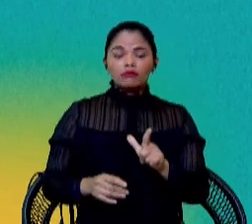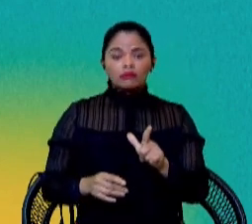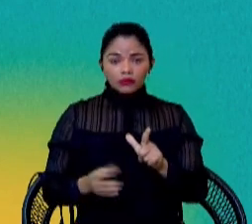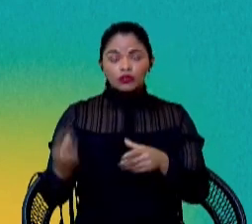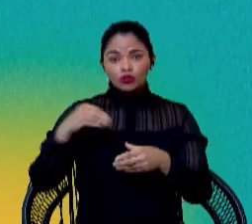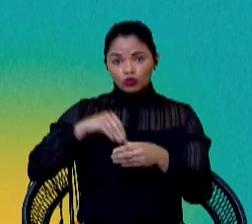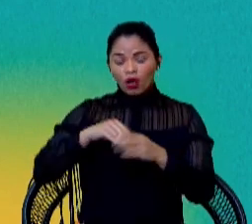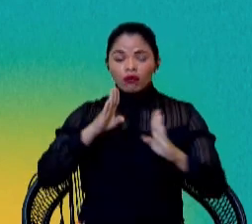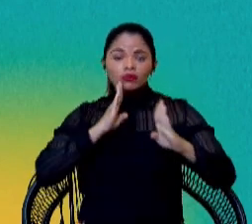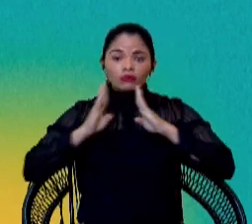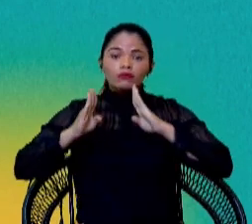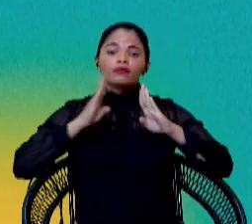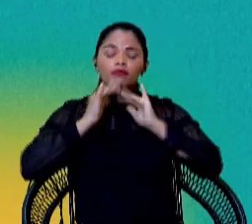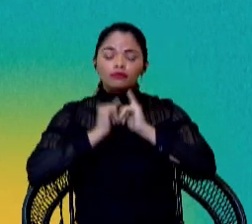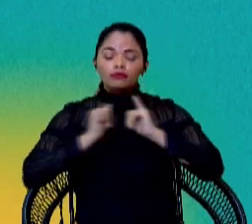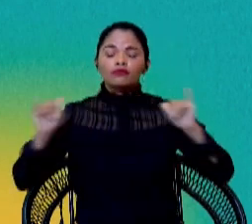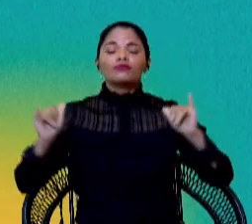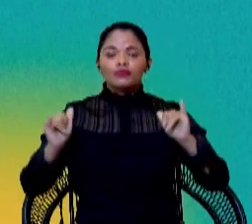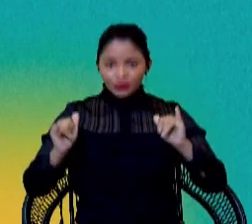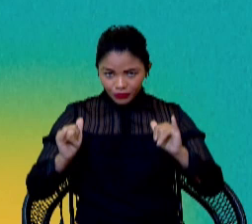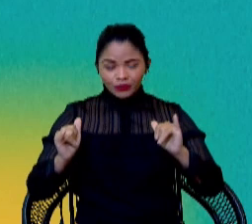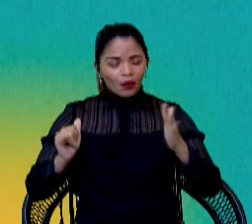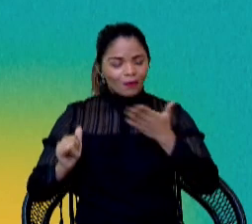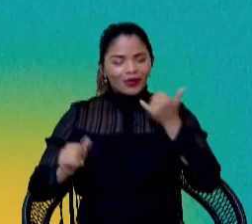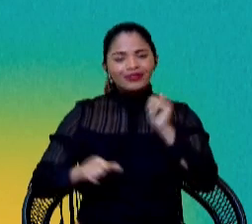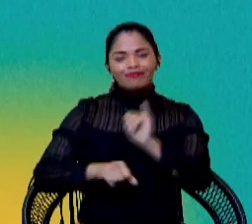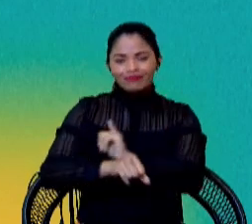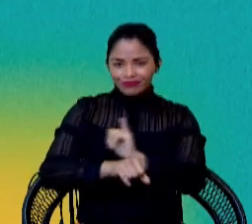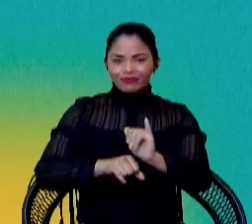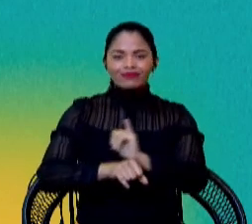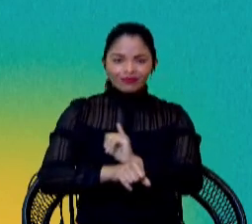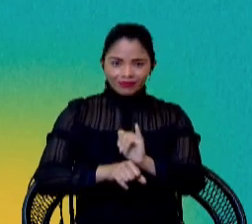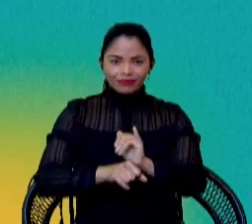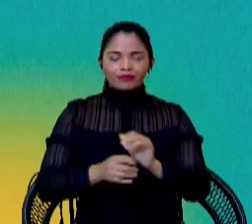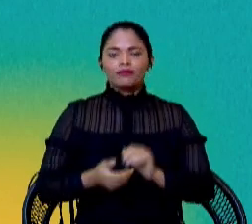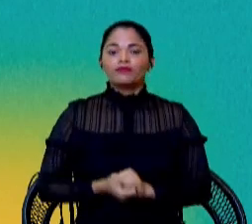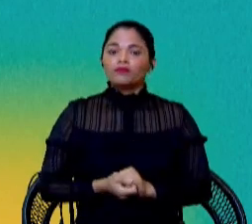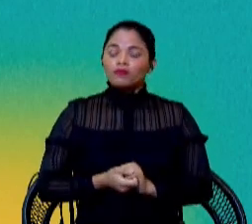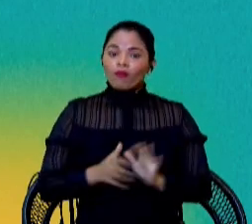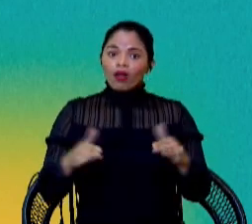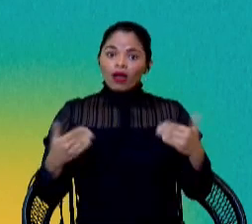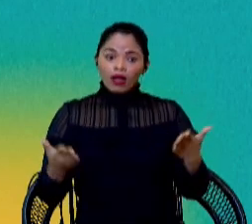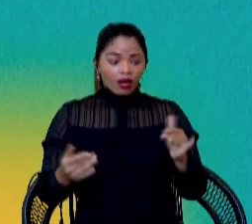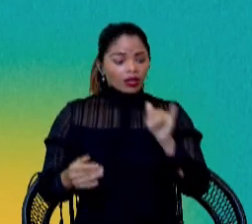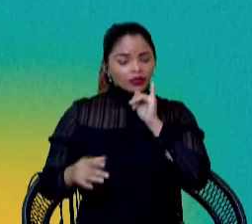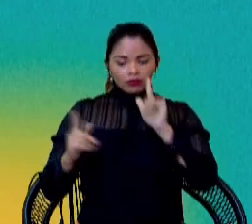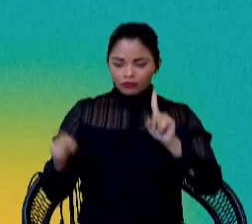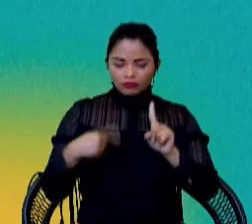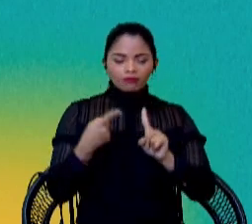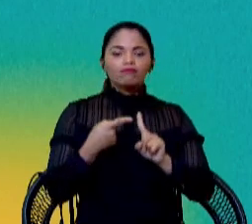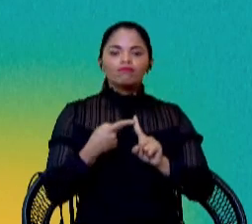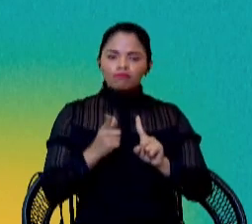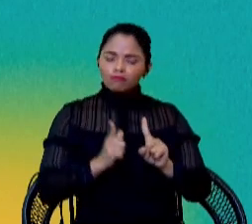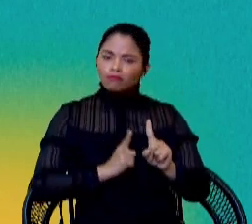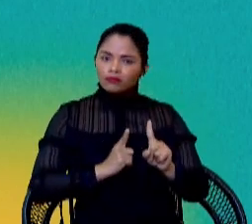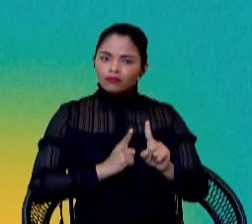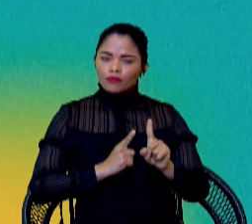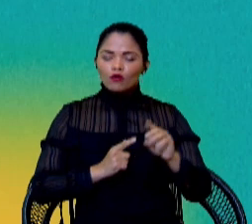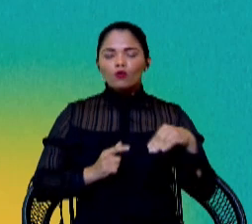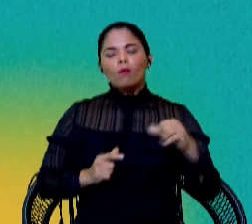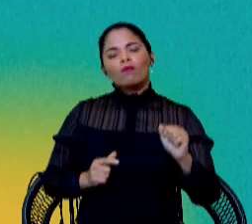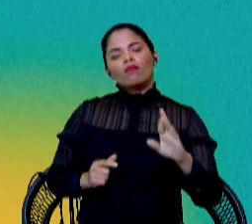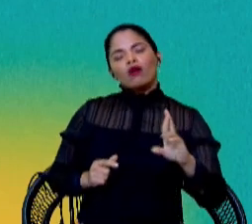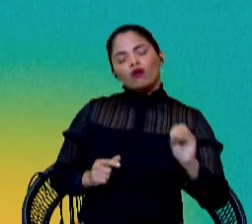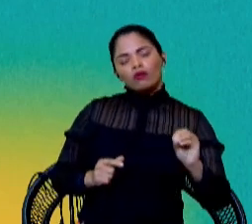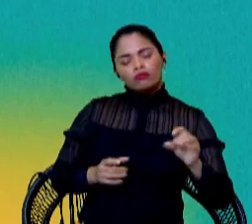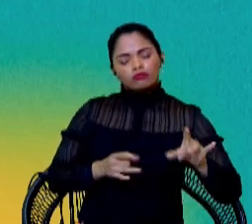dentro do Face sugerir a melhor estratégia. Tá bom? Então, exemplo de objetivo, como eu falei, o macro é o